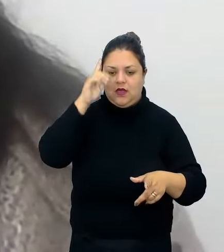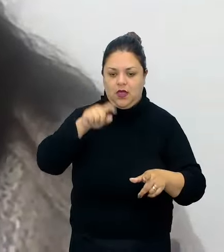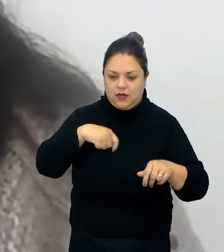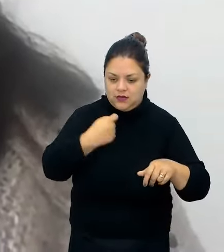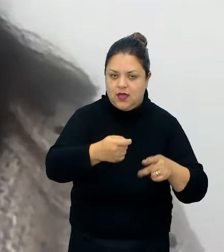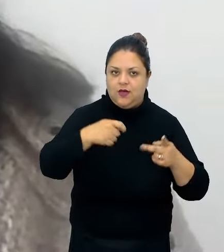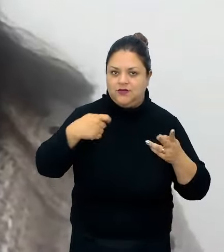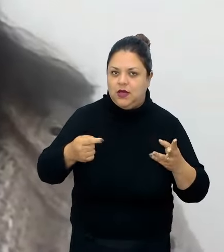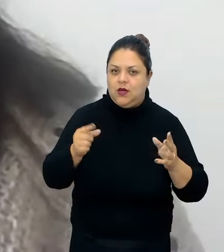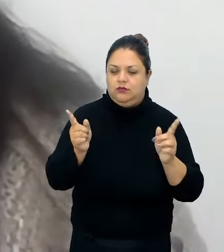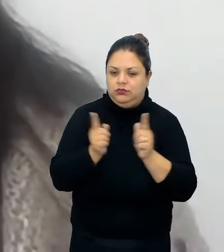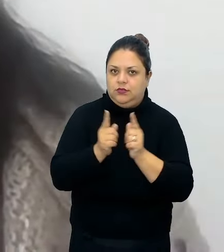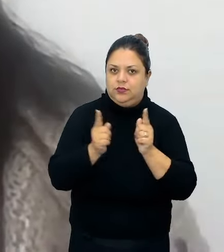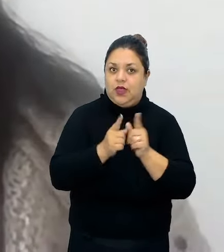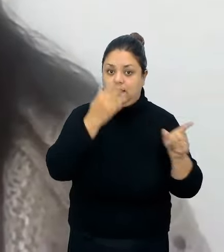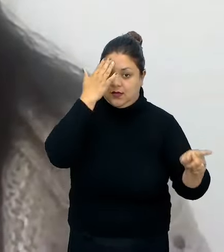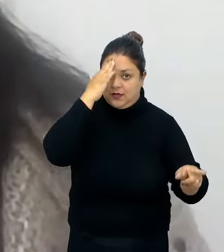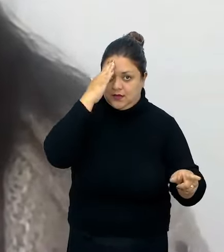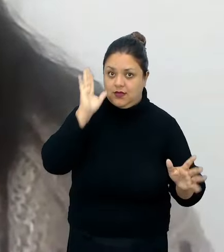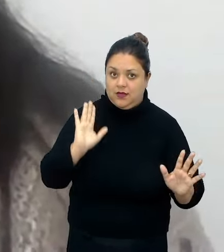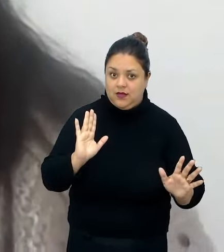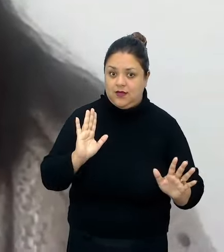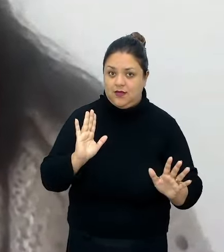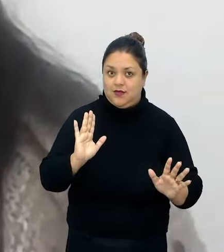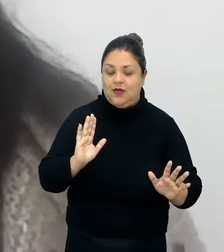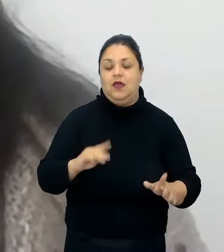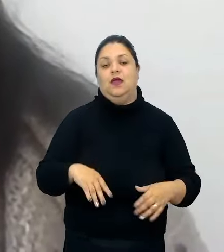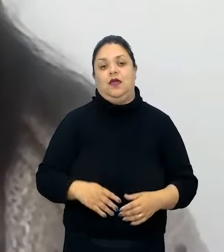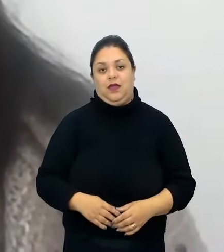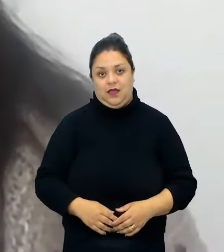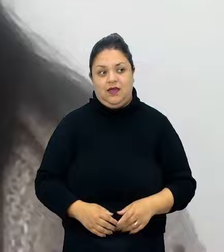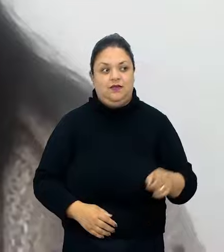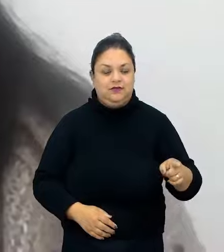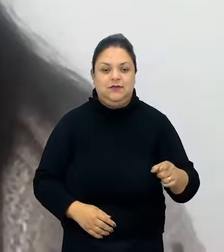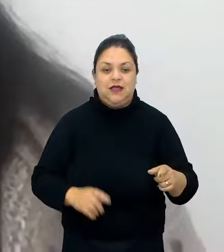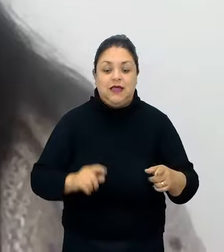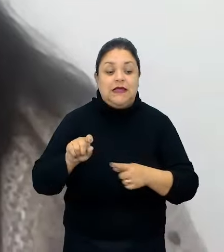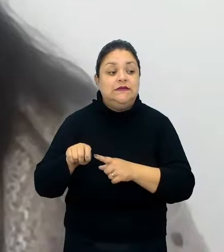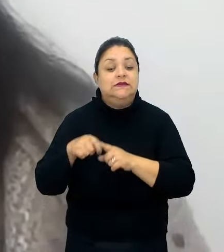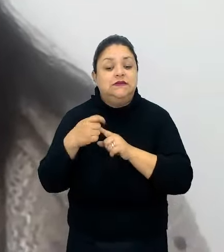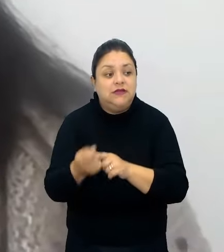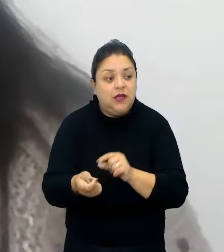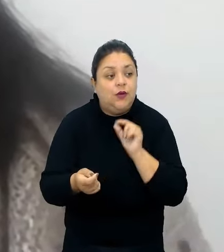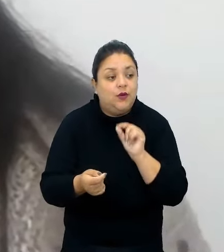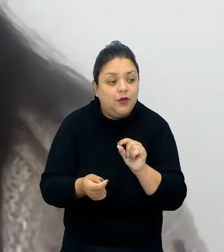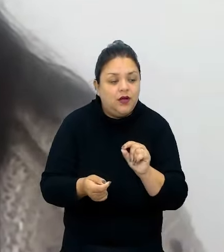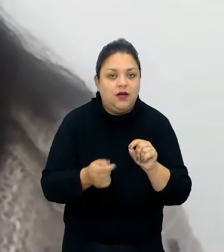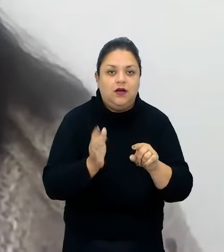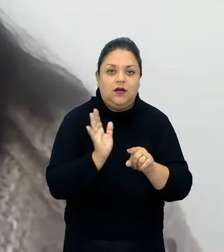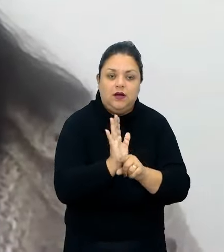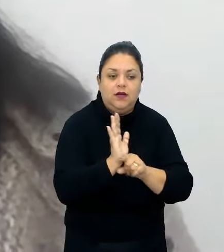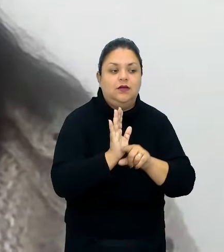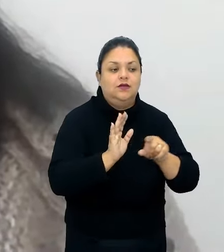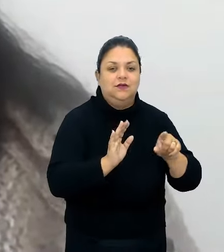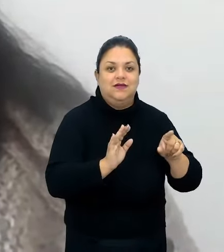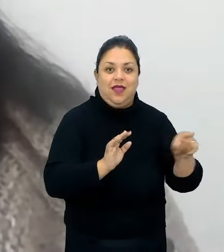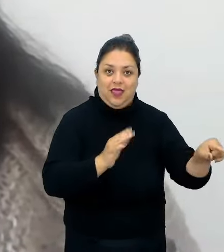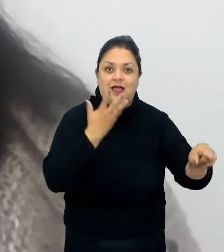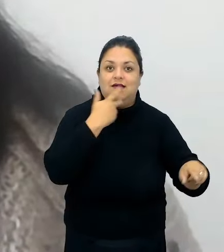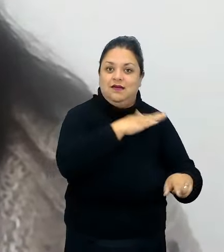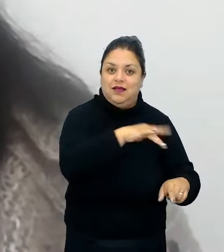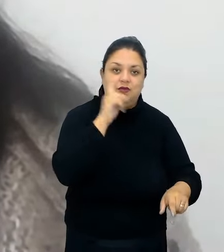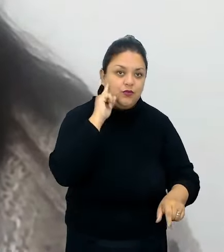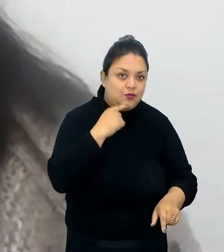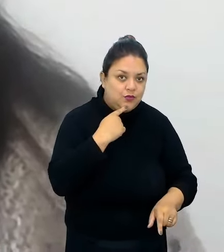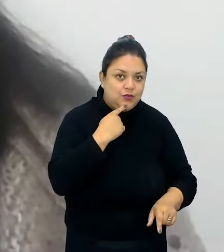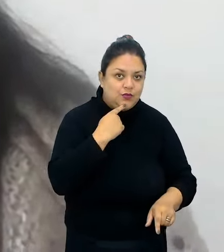significando aquele sinal, né? Então, acho que tem isso que a gente vê muito com as crianças que são surdas, né, no